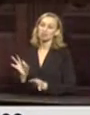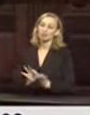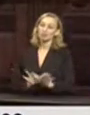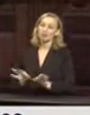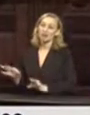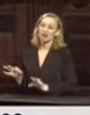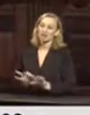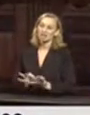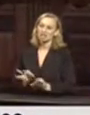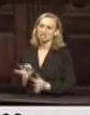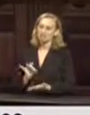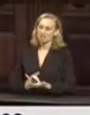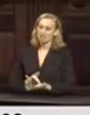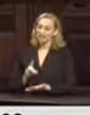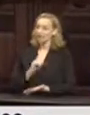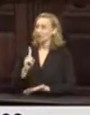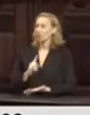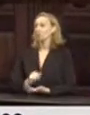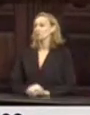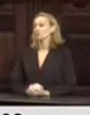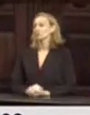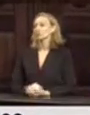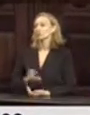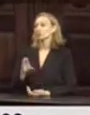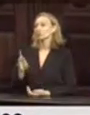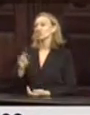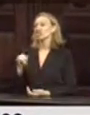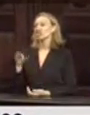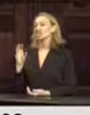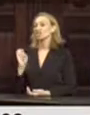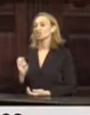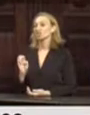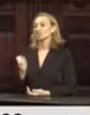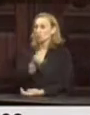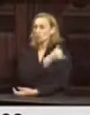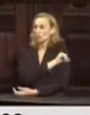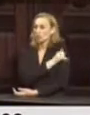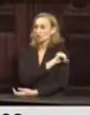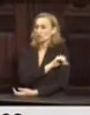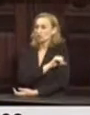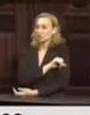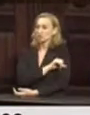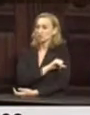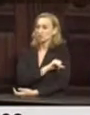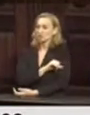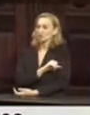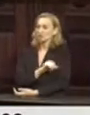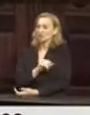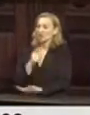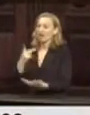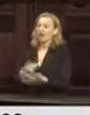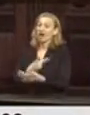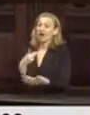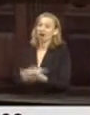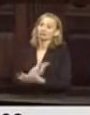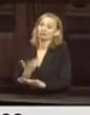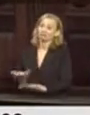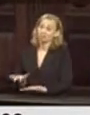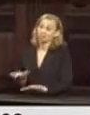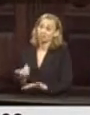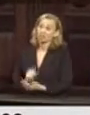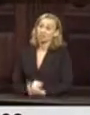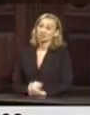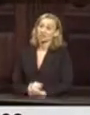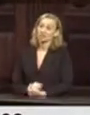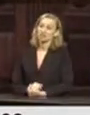não é verdade. O crime no Rio de Janeiro é desorganizado